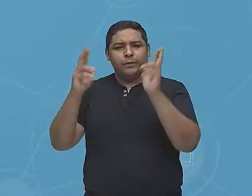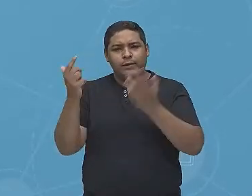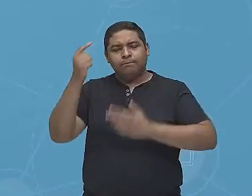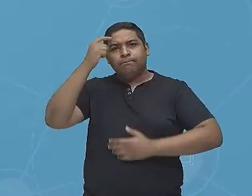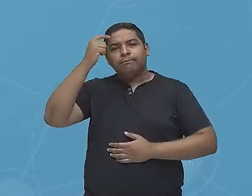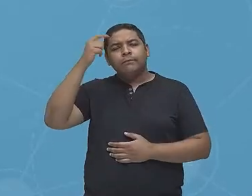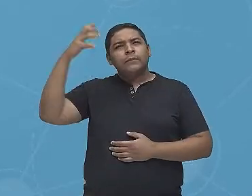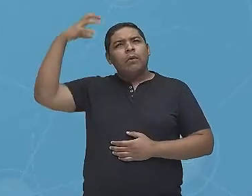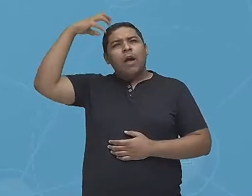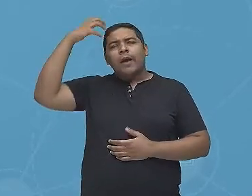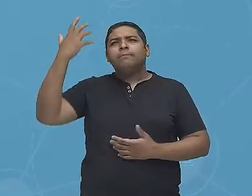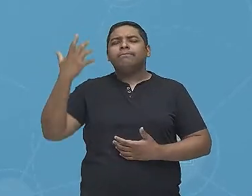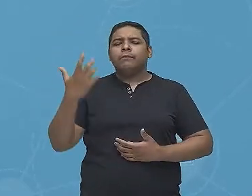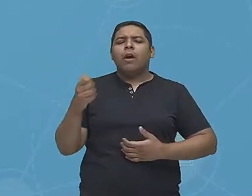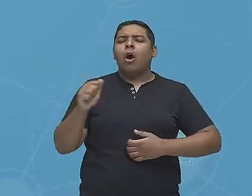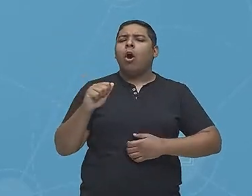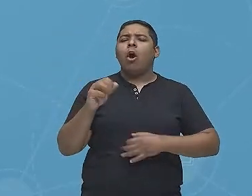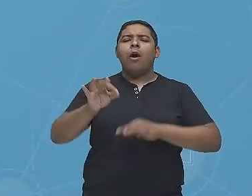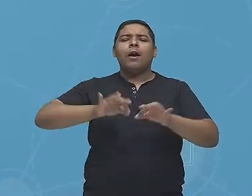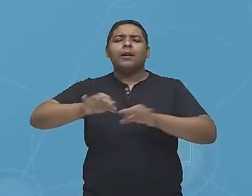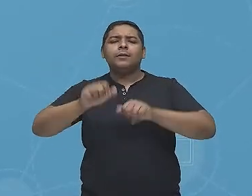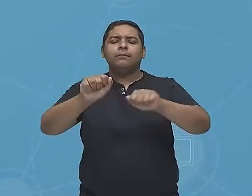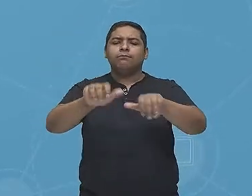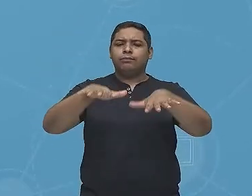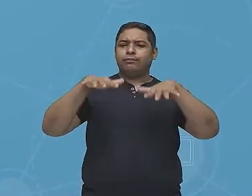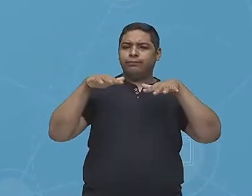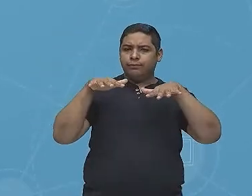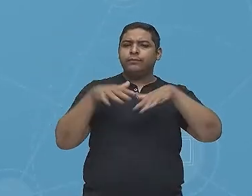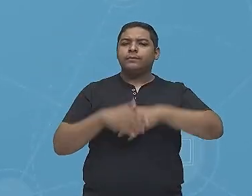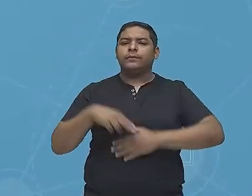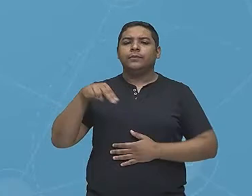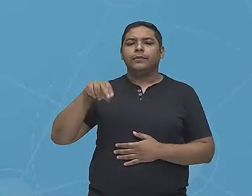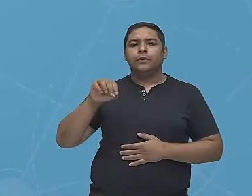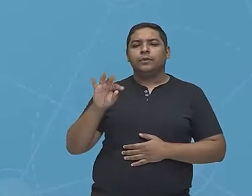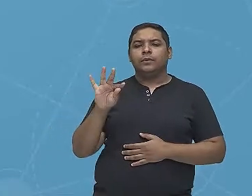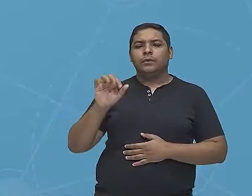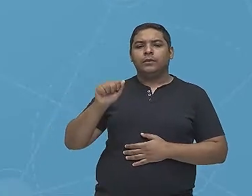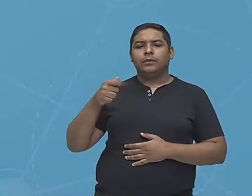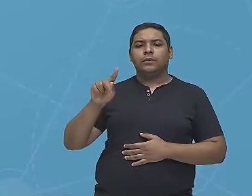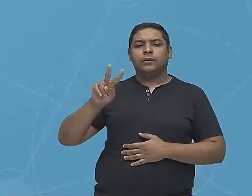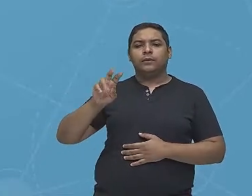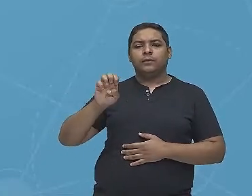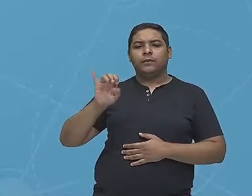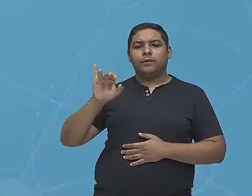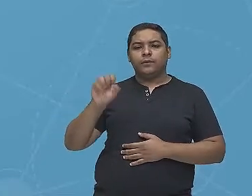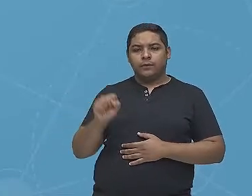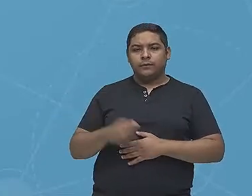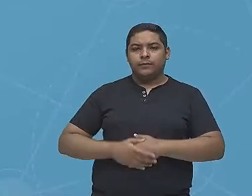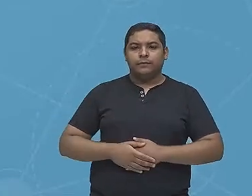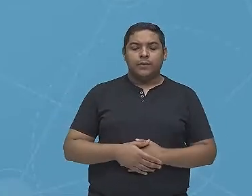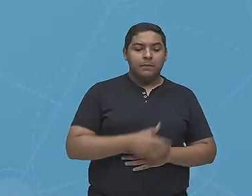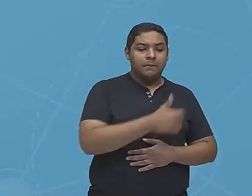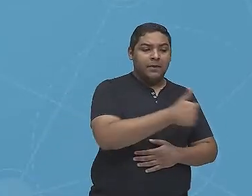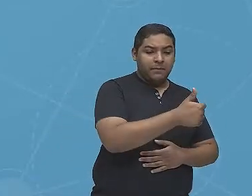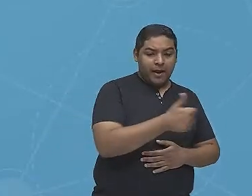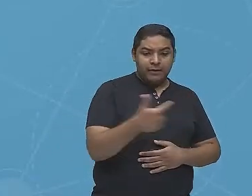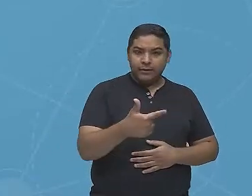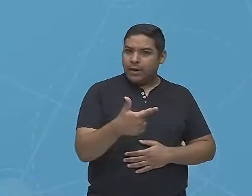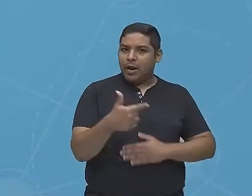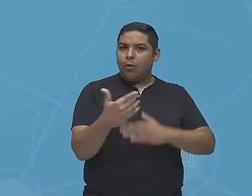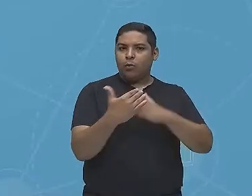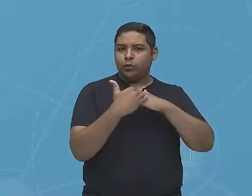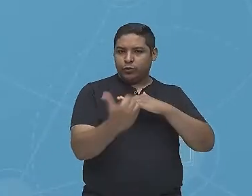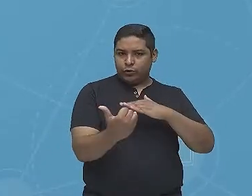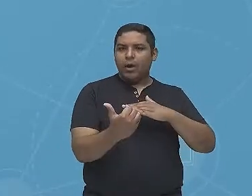vamos organizar uma assembleia. E ele vai criar ali a Assembleia dos Notáveis. Porém, a Assembleia dos Notáveis só chamou o primeiro e o segundo estado. O que